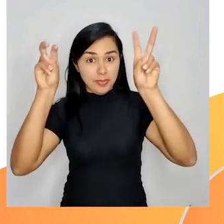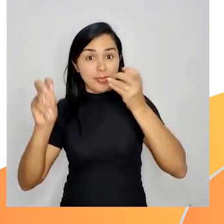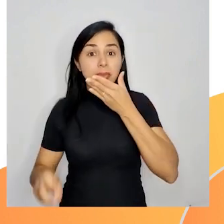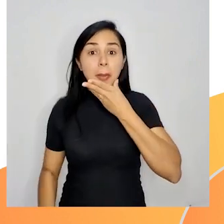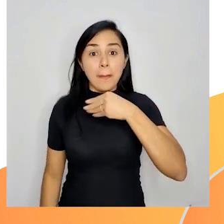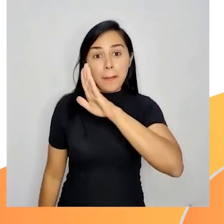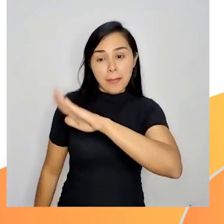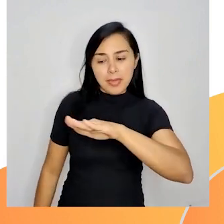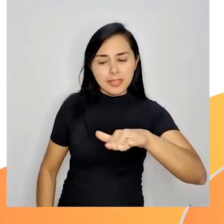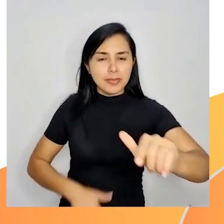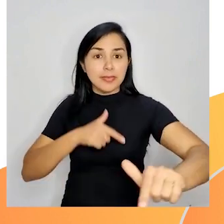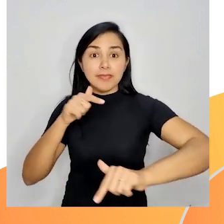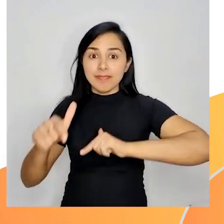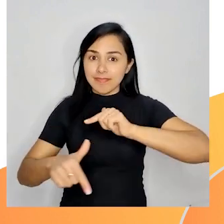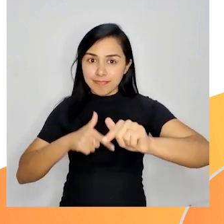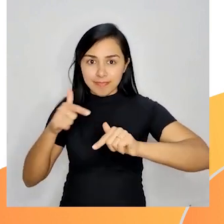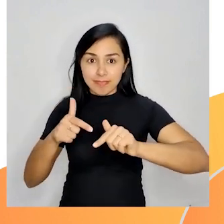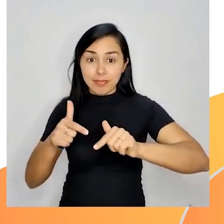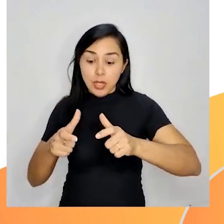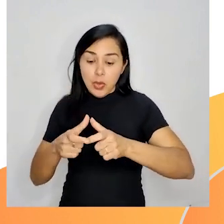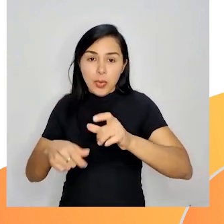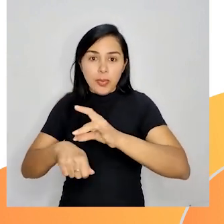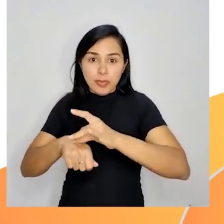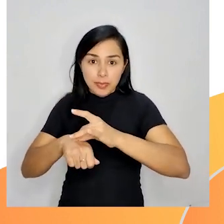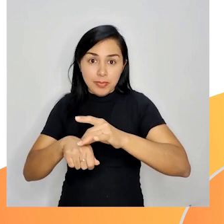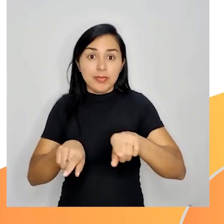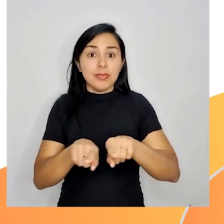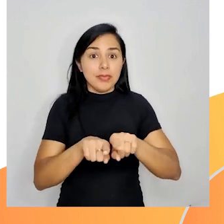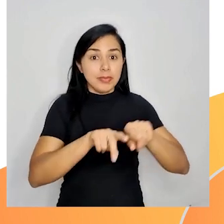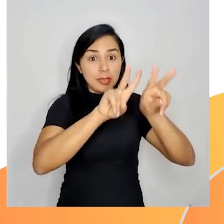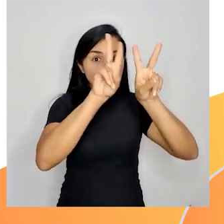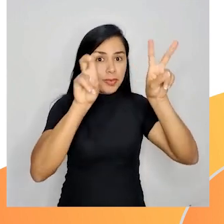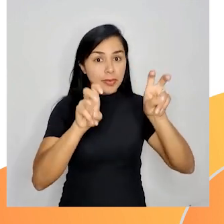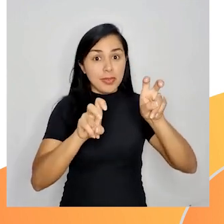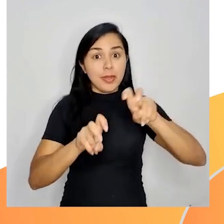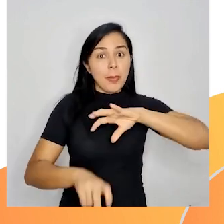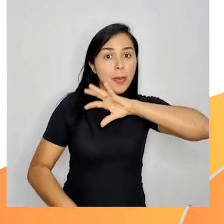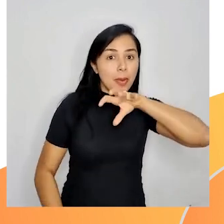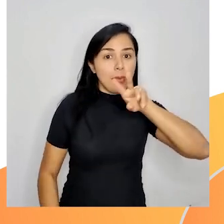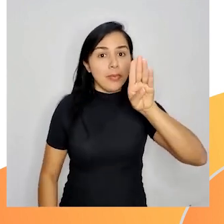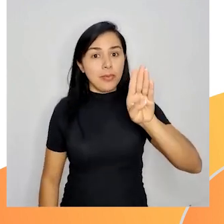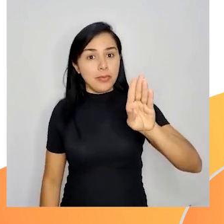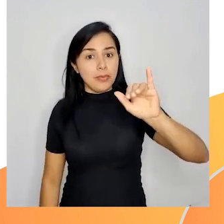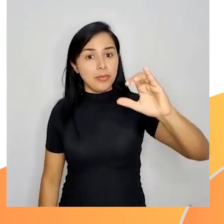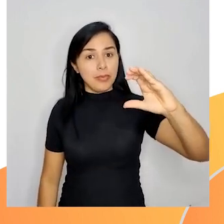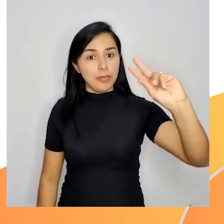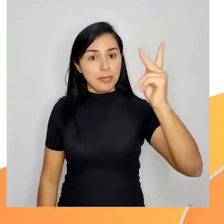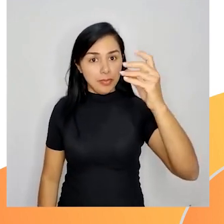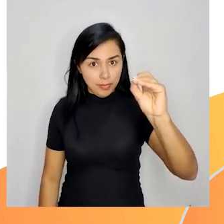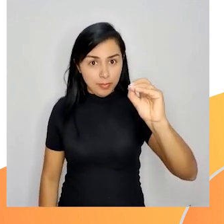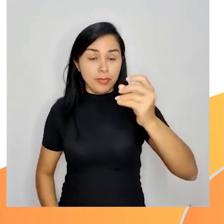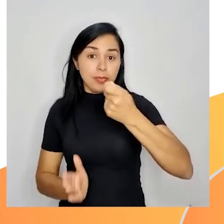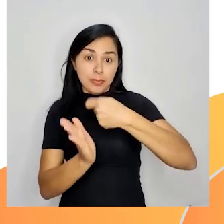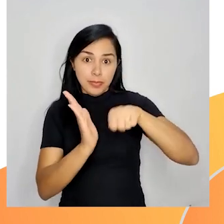e o Bicho, de Manuel Bandeira, um escritor